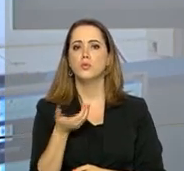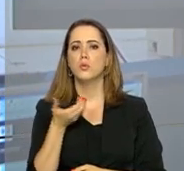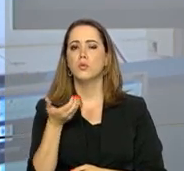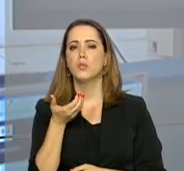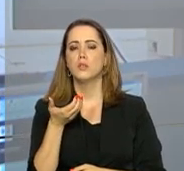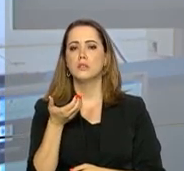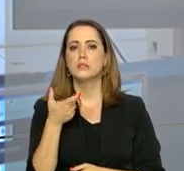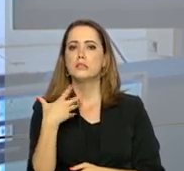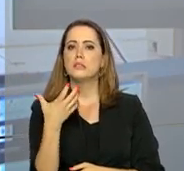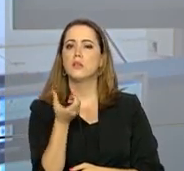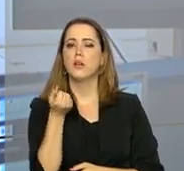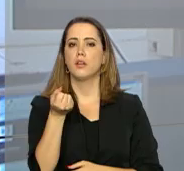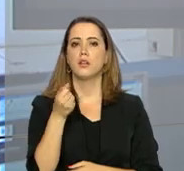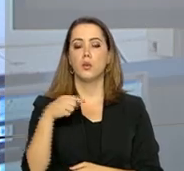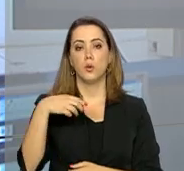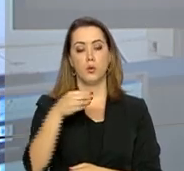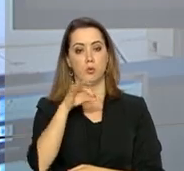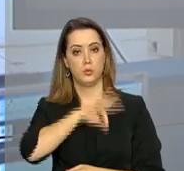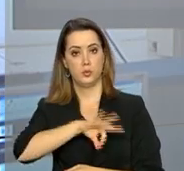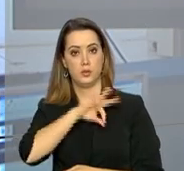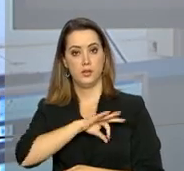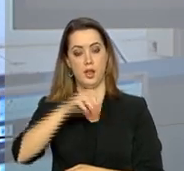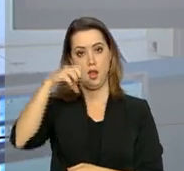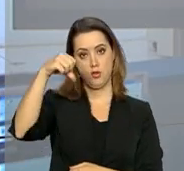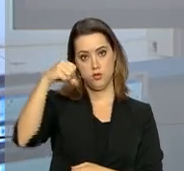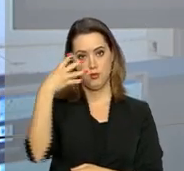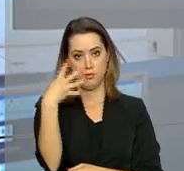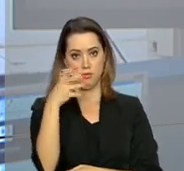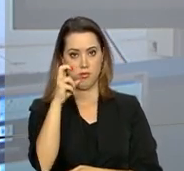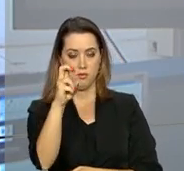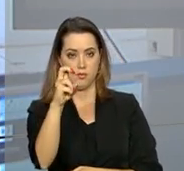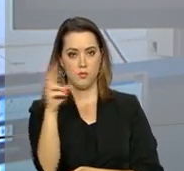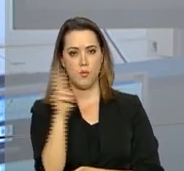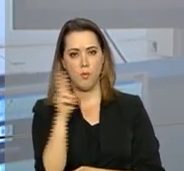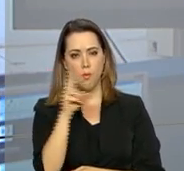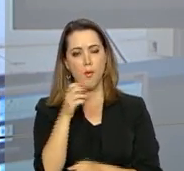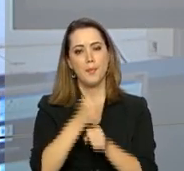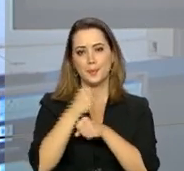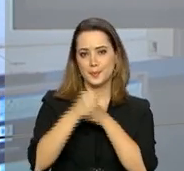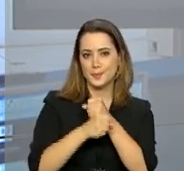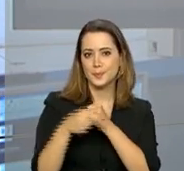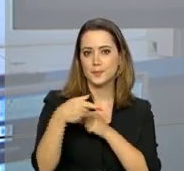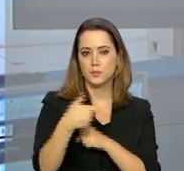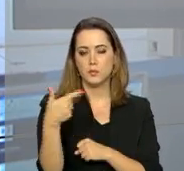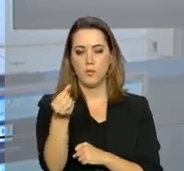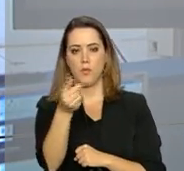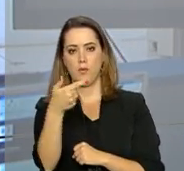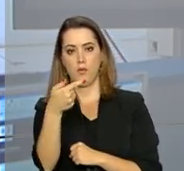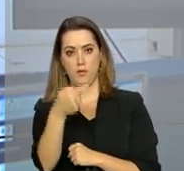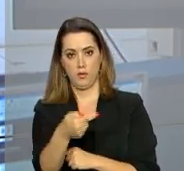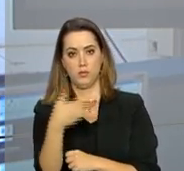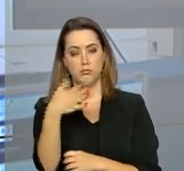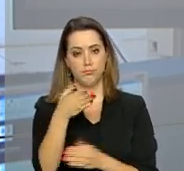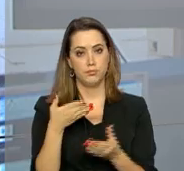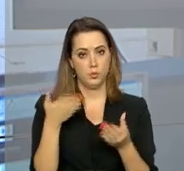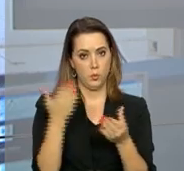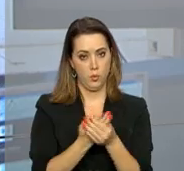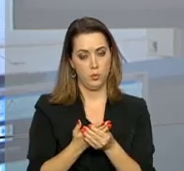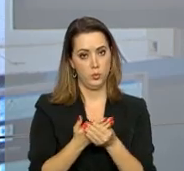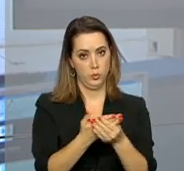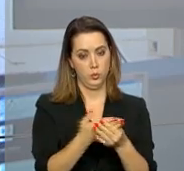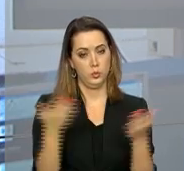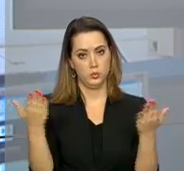de R$ 945 para o ano que vem. A proposta de orçamento para 2017 foi enviada hoje ao Congresso Nacional,